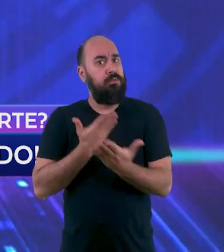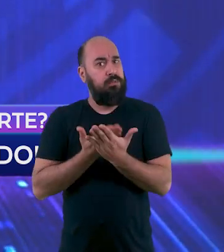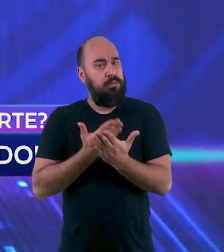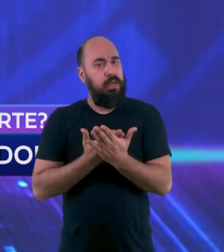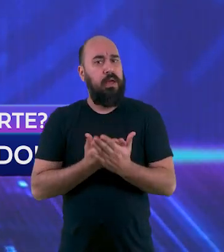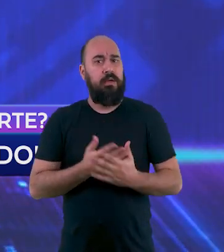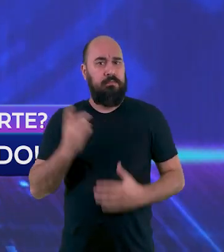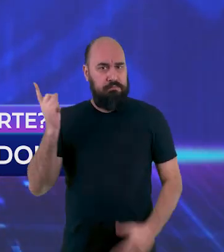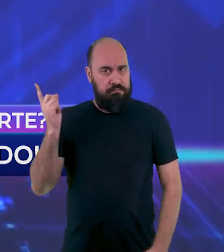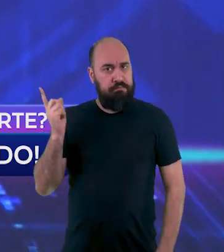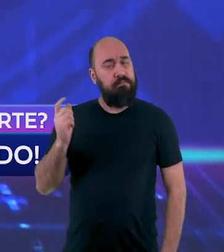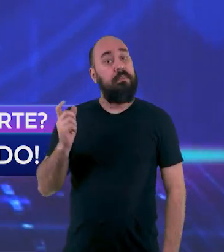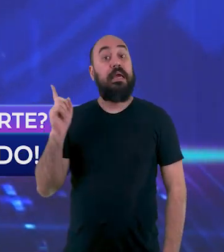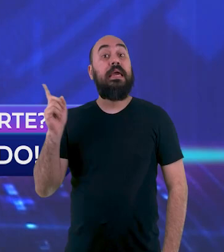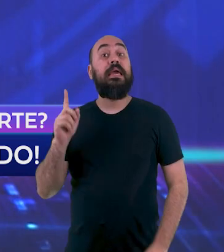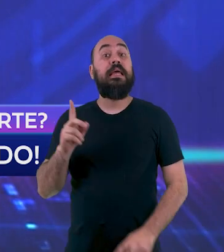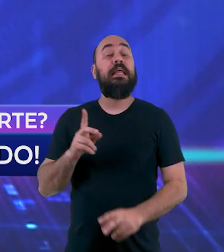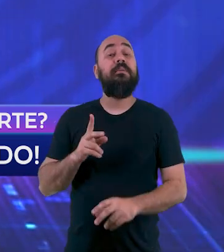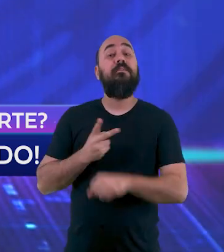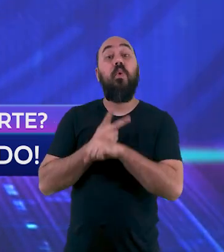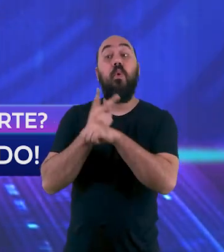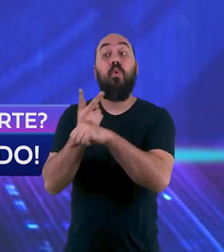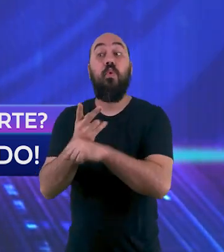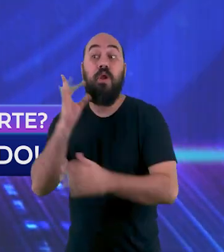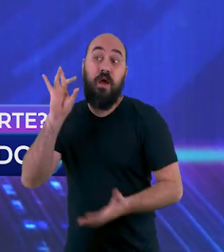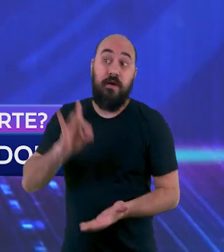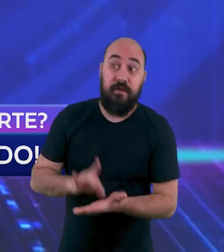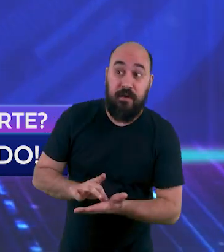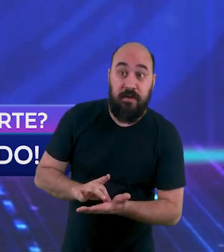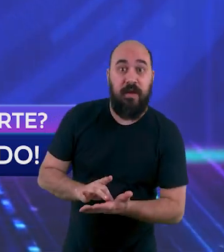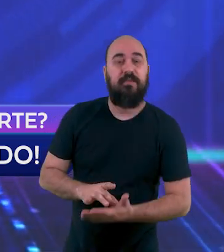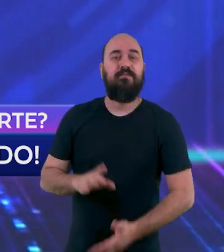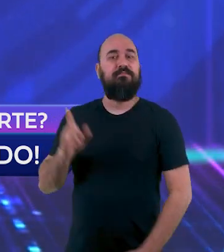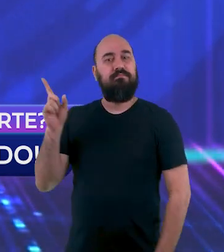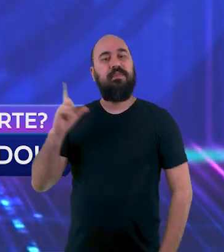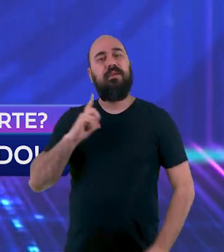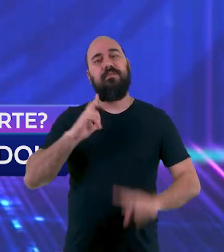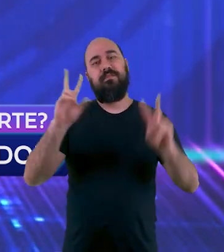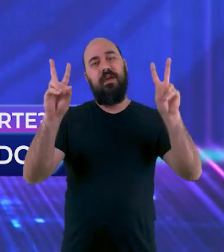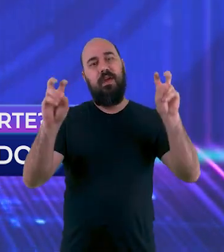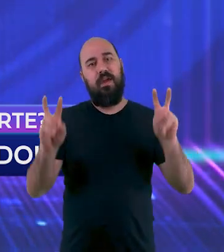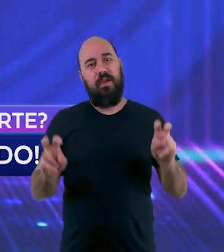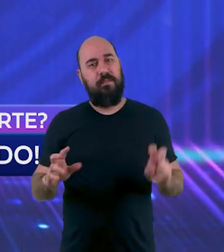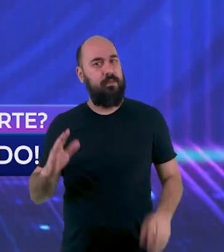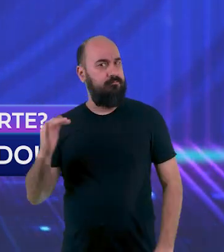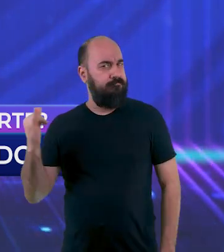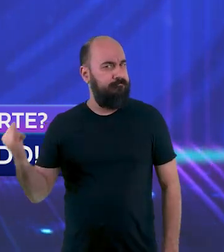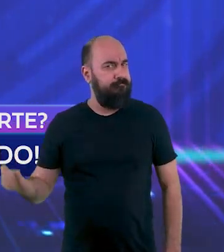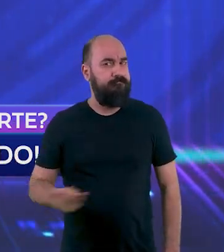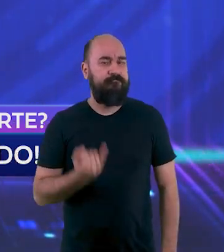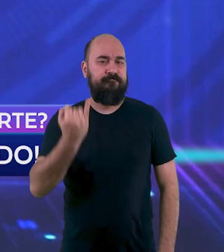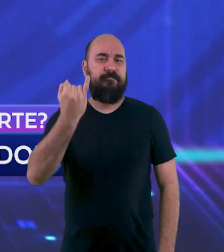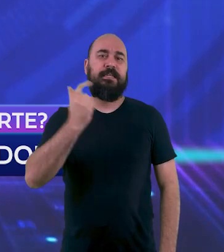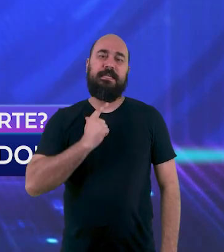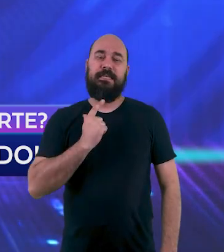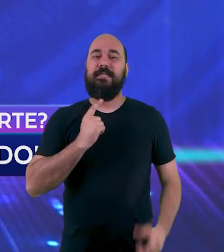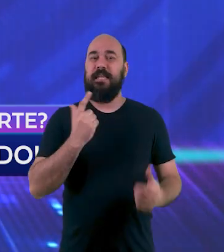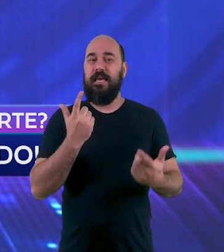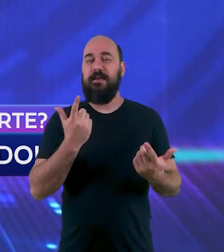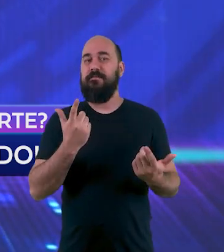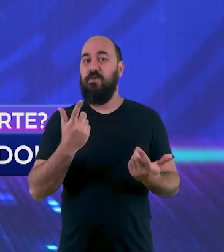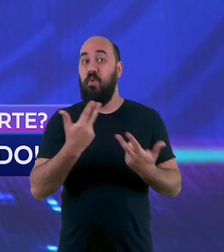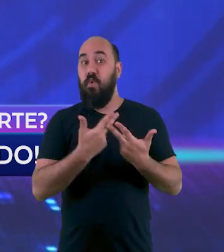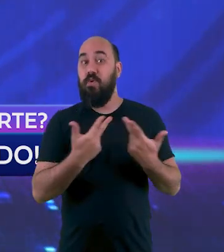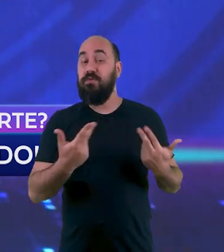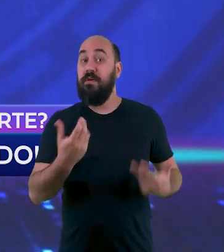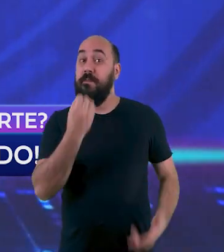A Procura da Verdade trata de temas que são assim fundamentais, e eu gostei que ao final de cada um deles tem uma partezinha que diz